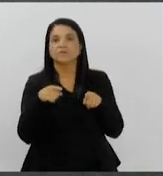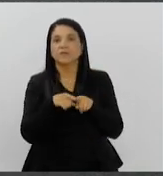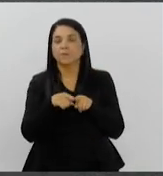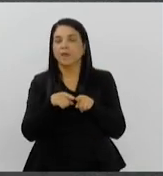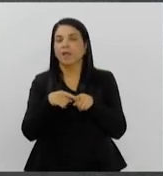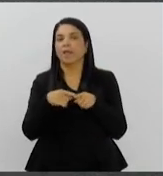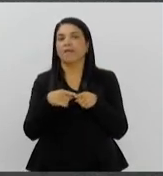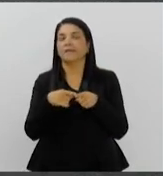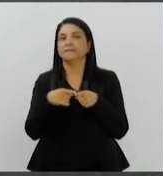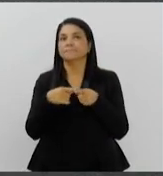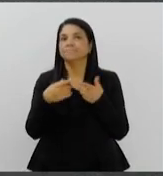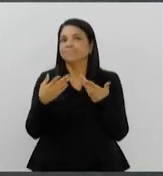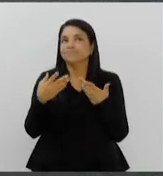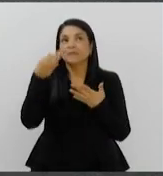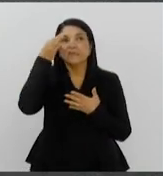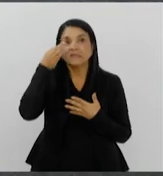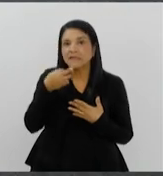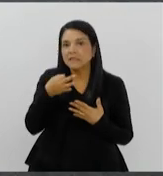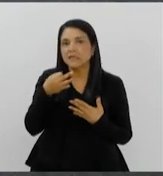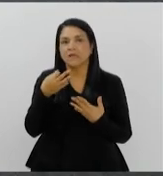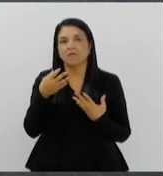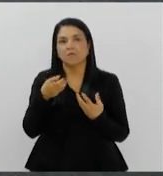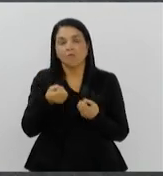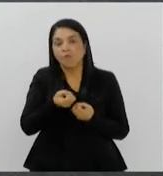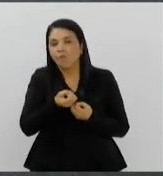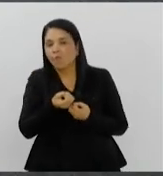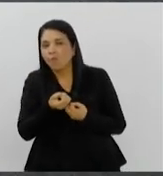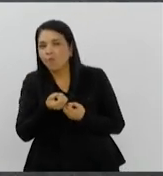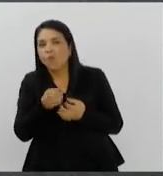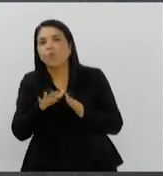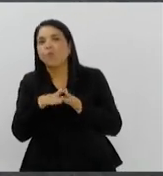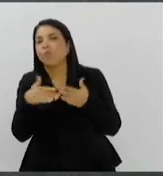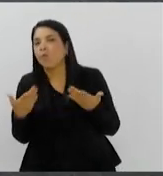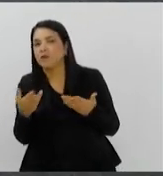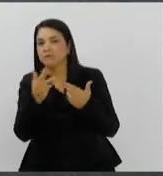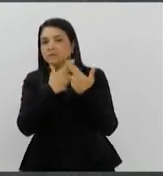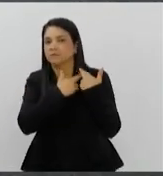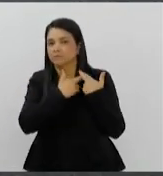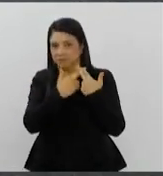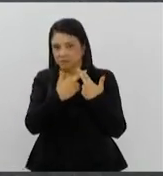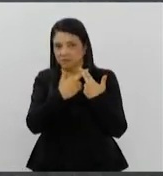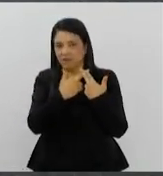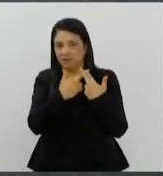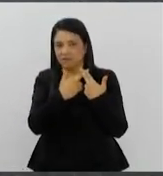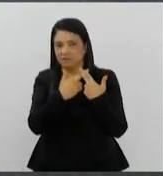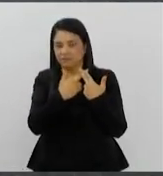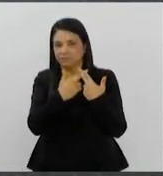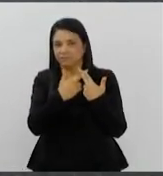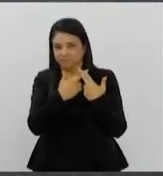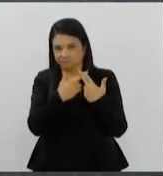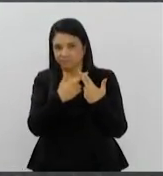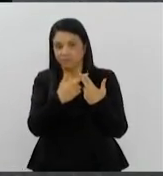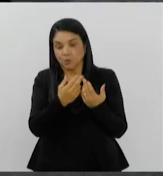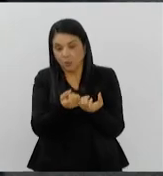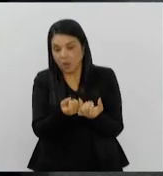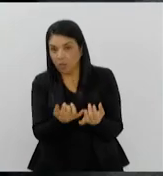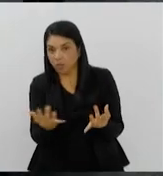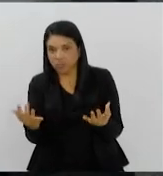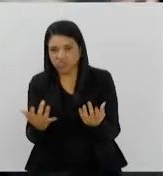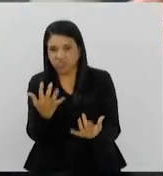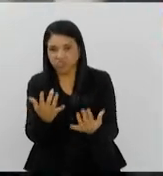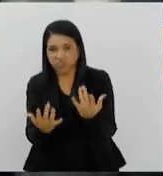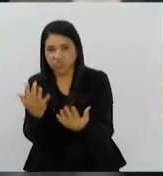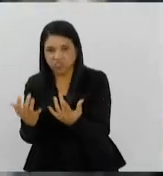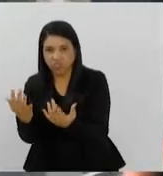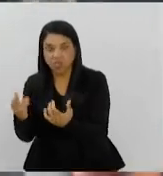de entender quais são as nossas responsabilidades diante das queimadas. Queimadas significam